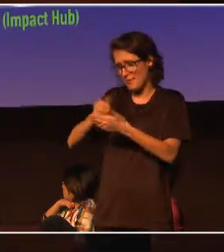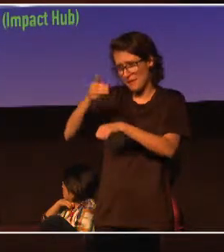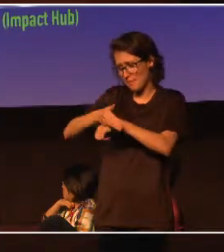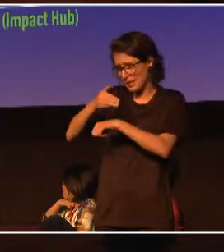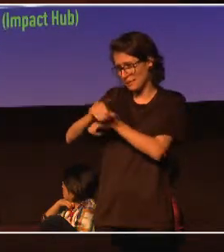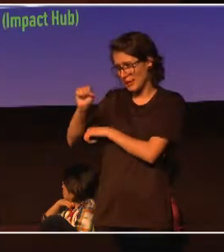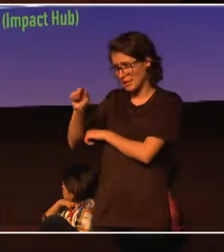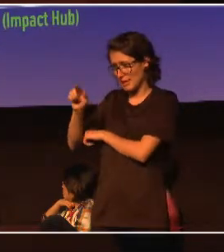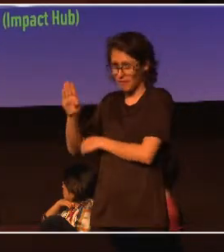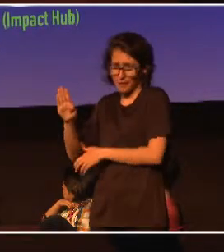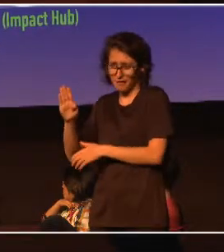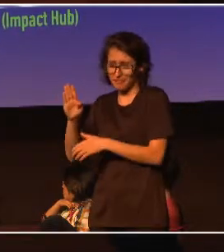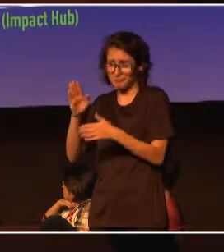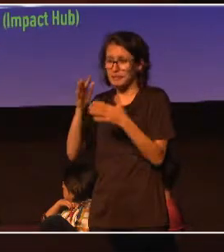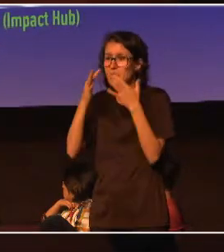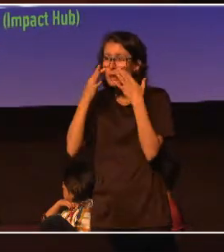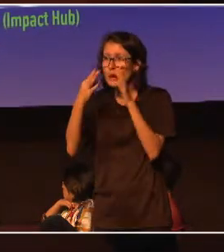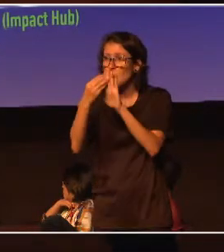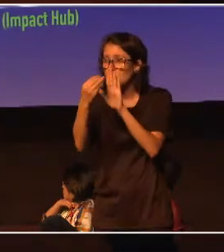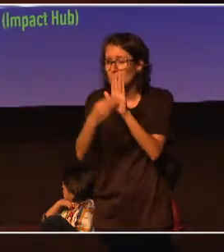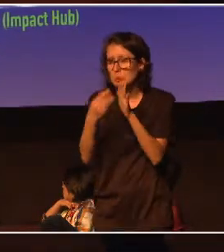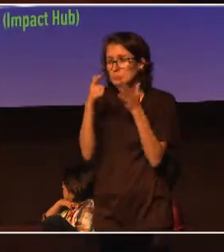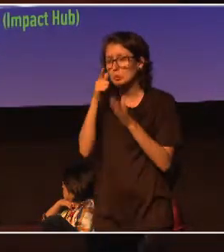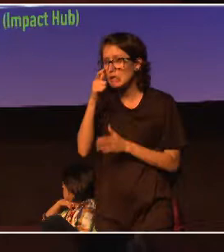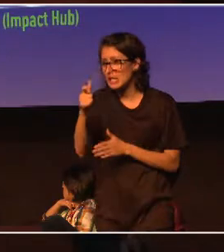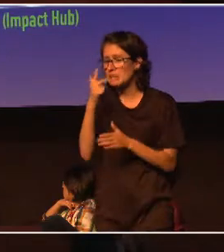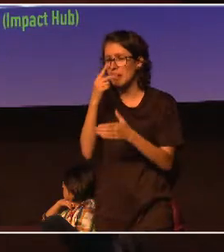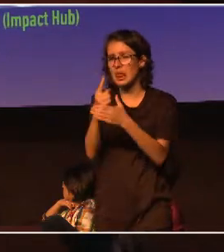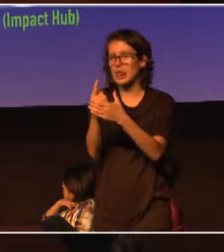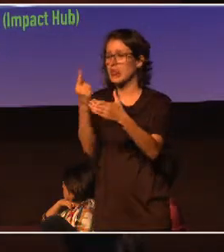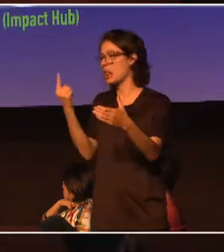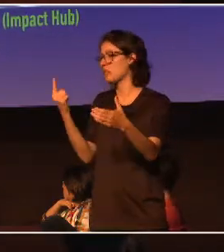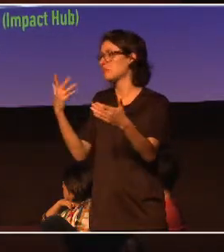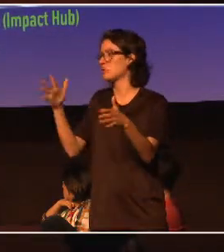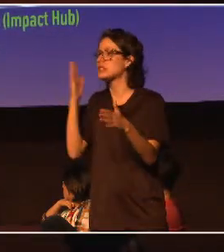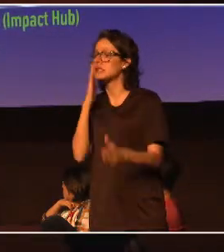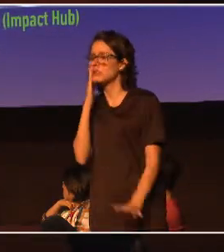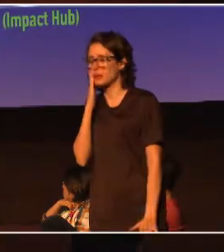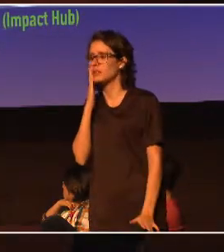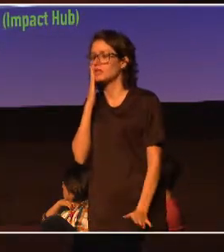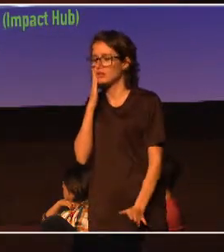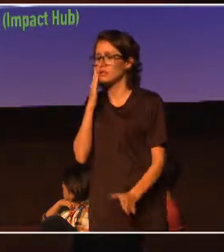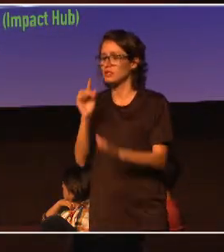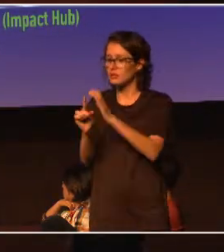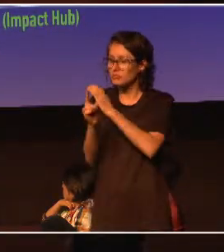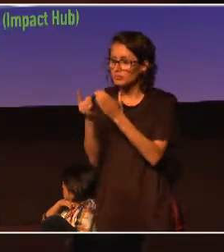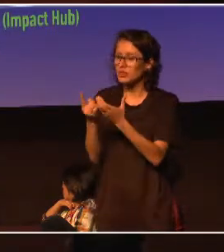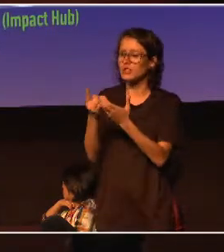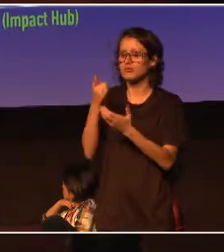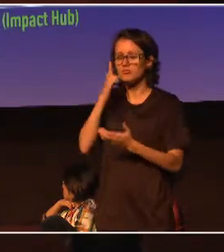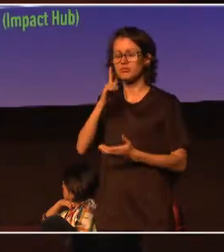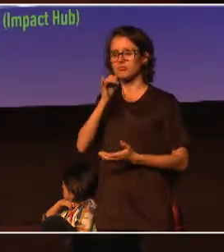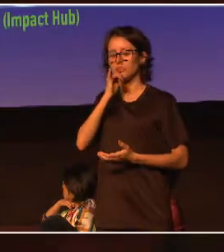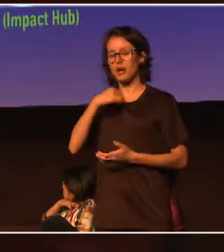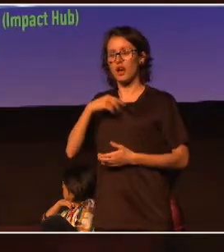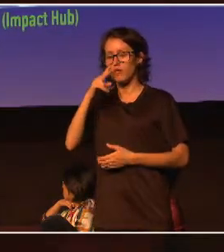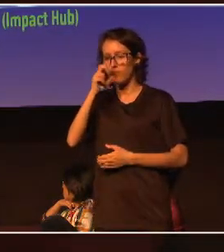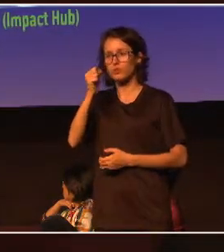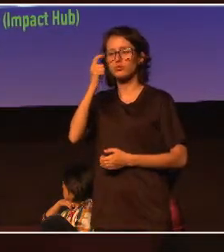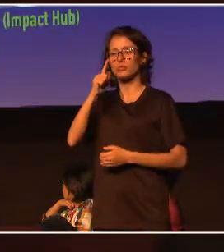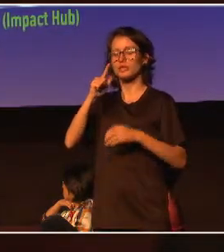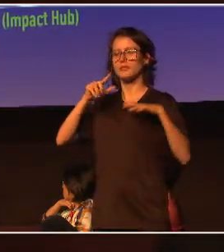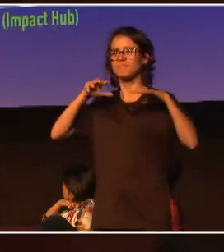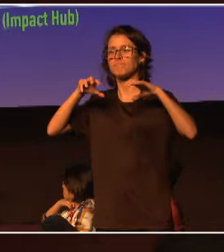exclusão. O conteúdo exclui. E eu acho que isso ajuda, às vezes, a comunidade a se definir para ganhar força e, eventualmente, dominar o